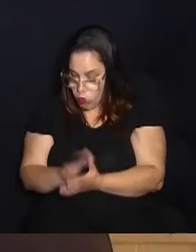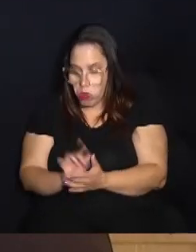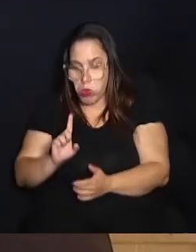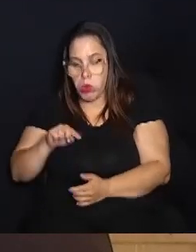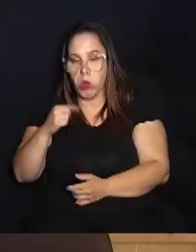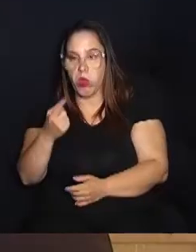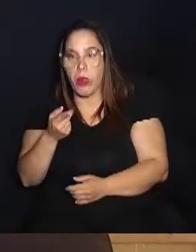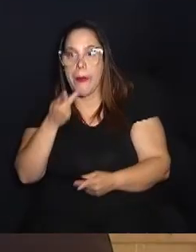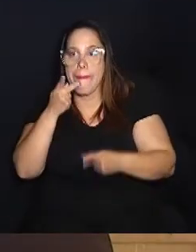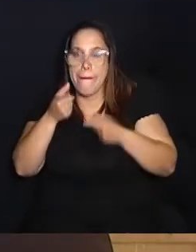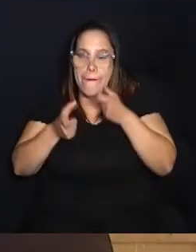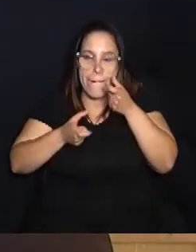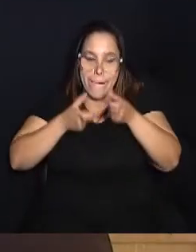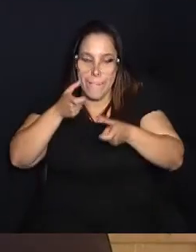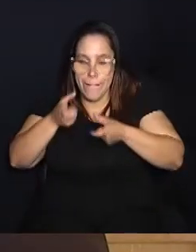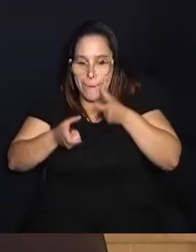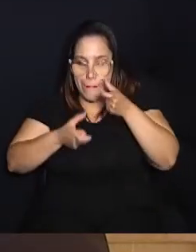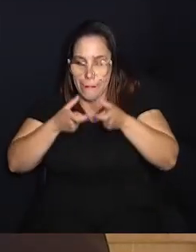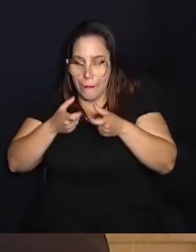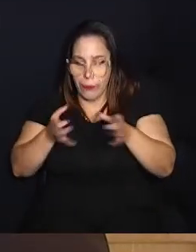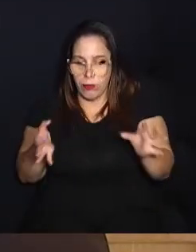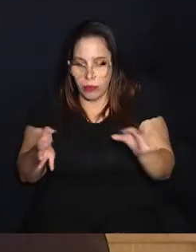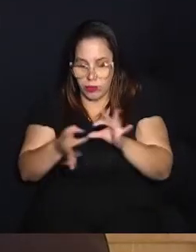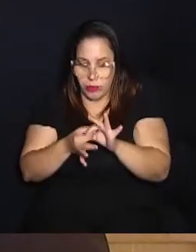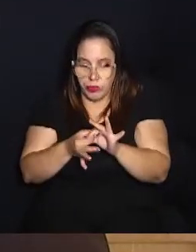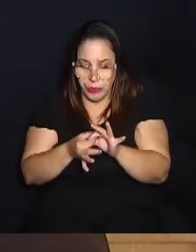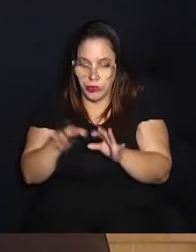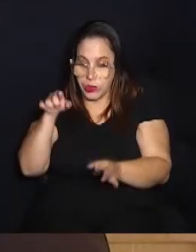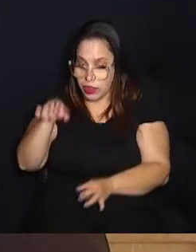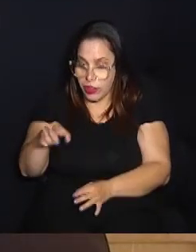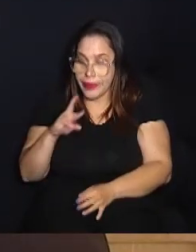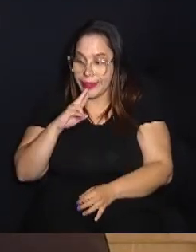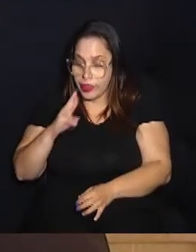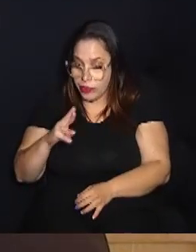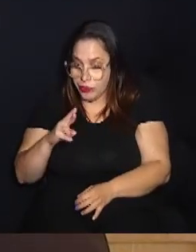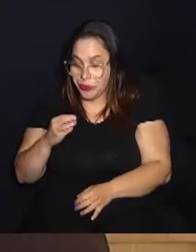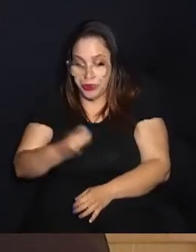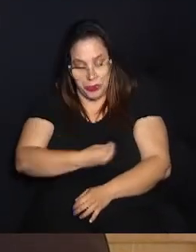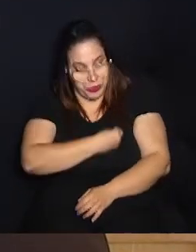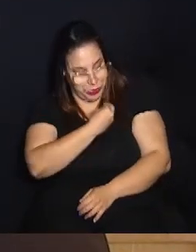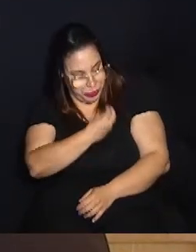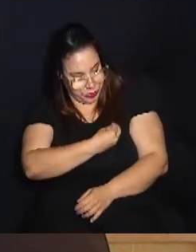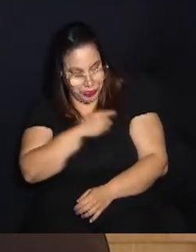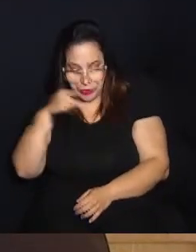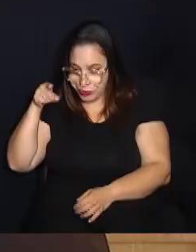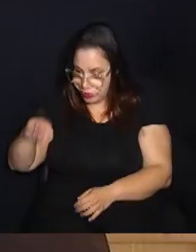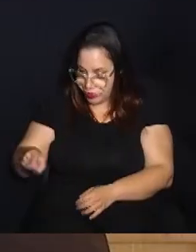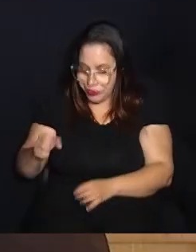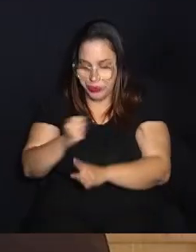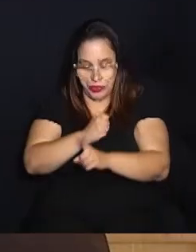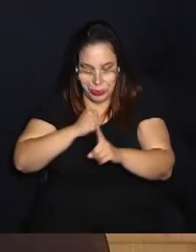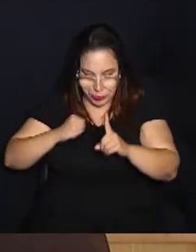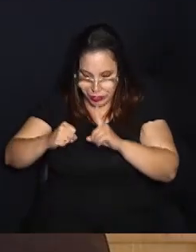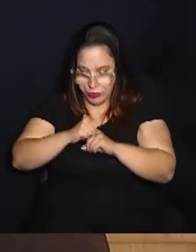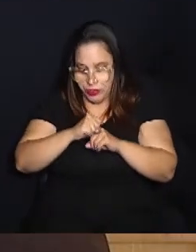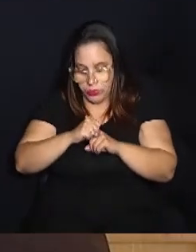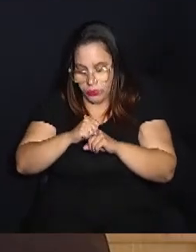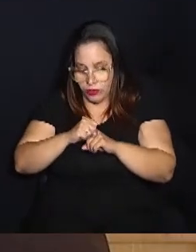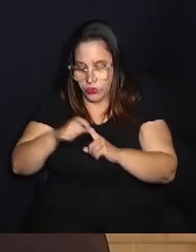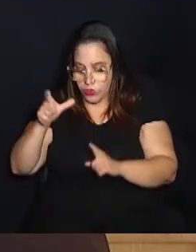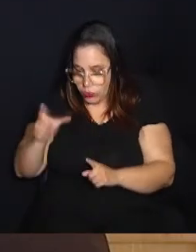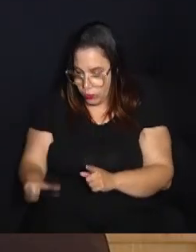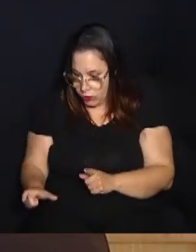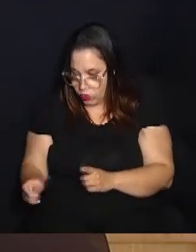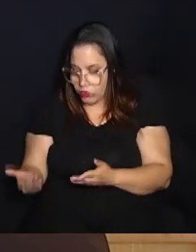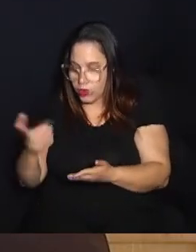sujeitos, ou seja, das palavras que estavam vinculadas àquela realidade de vida, àquela sociedade que o